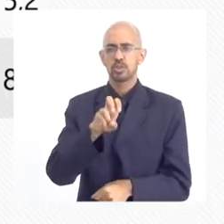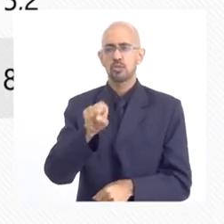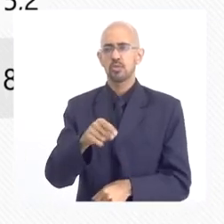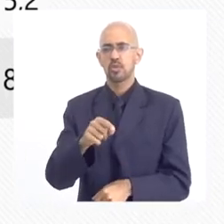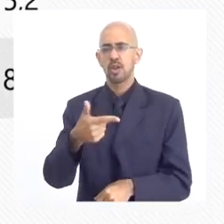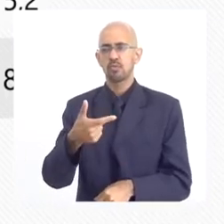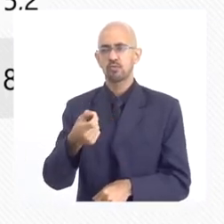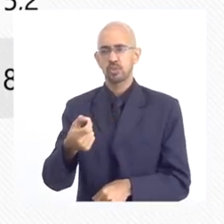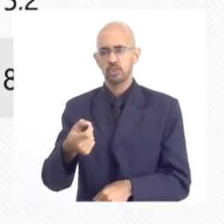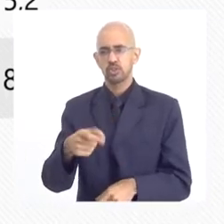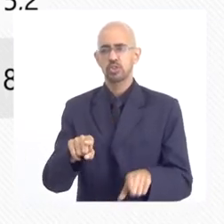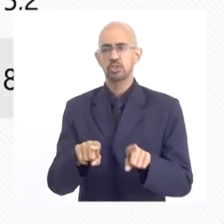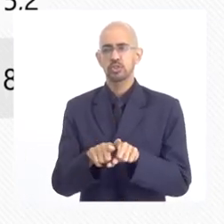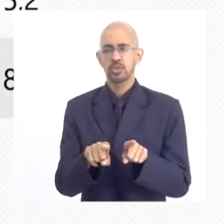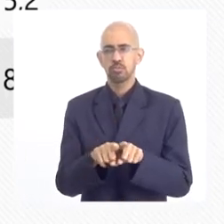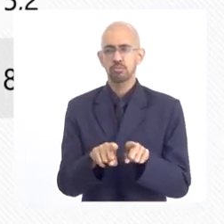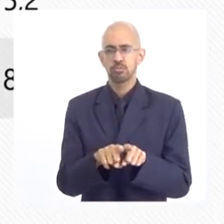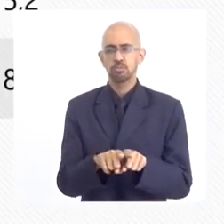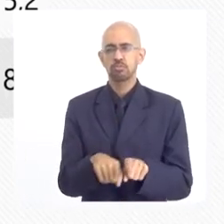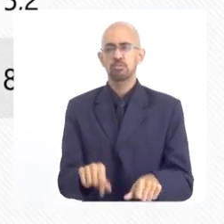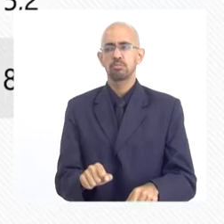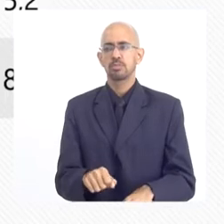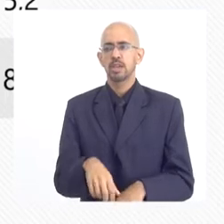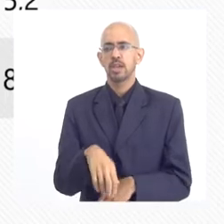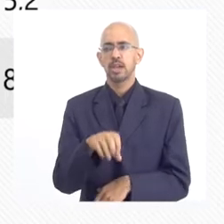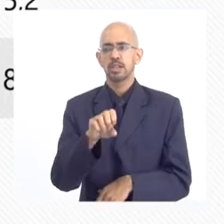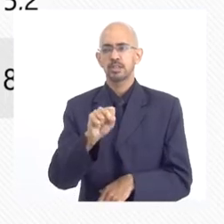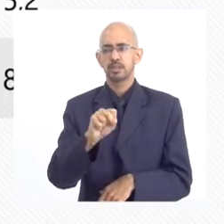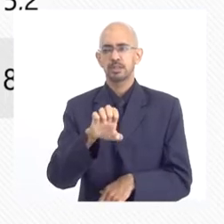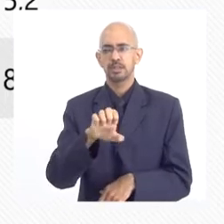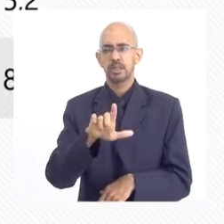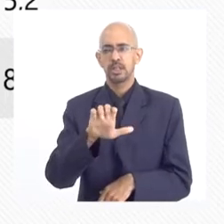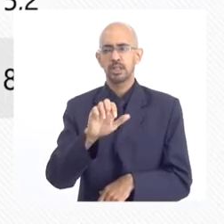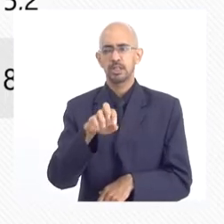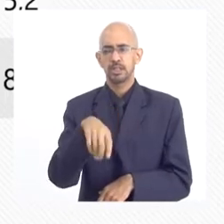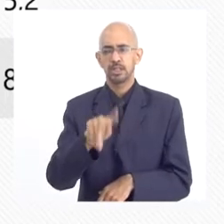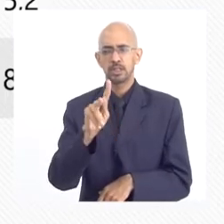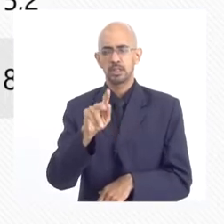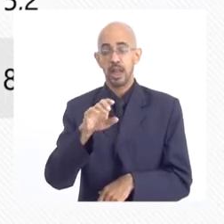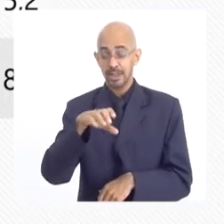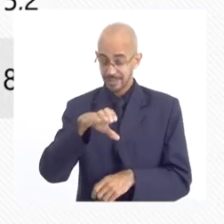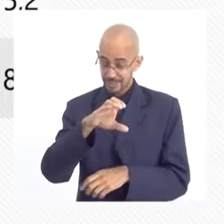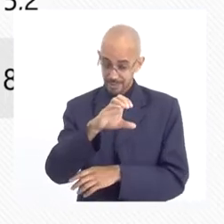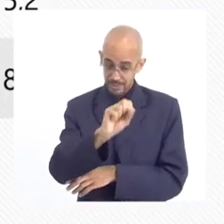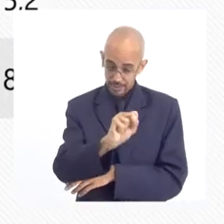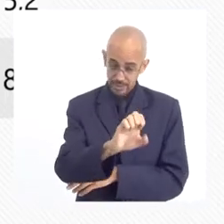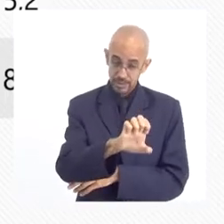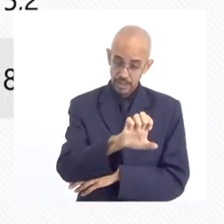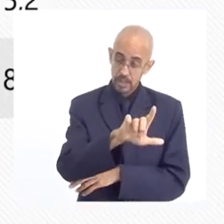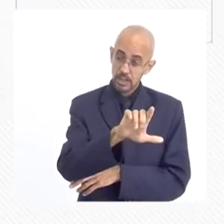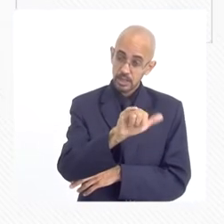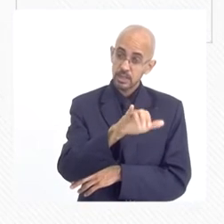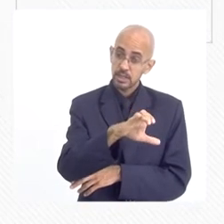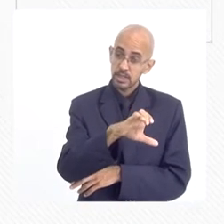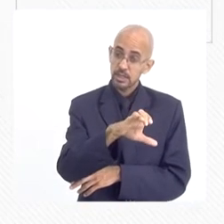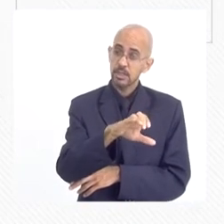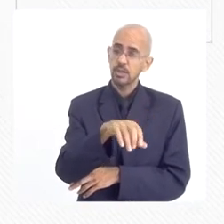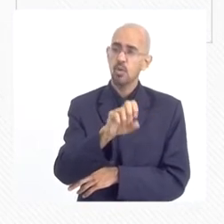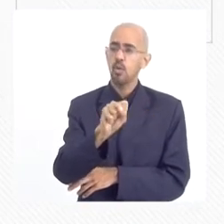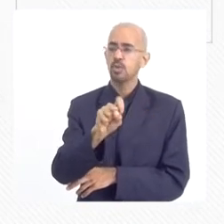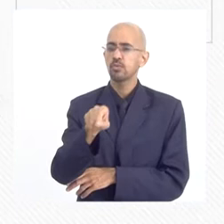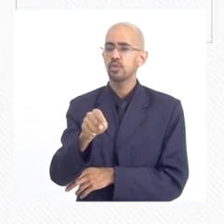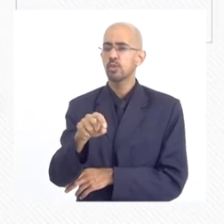5,20% e a taxa Selic a 8,3% também já foi elevada, esses dados são de 1º de outubro